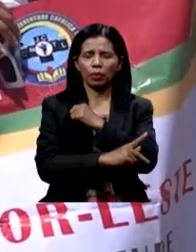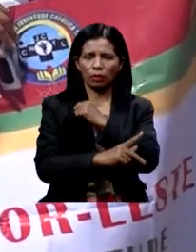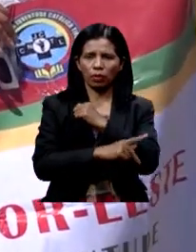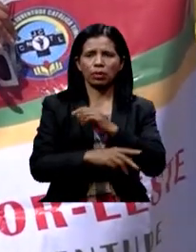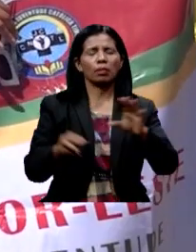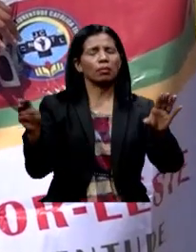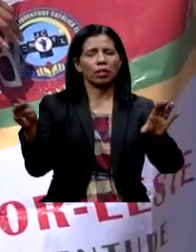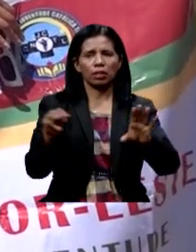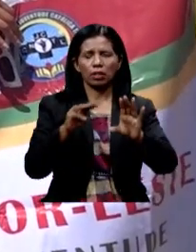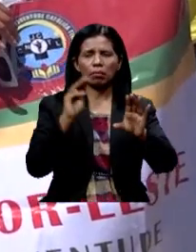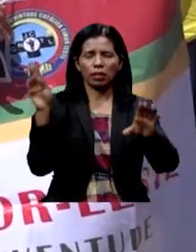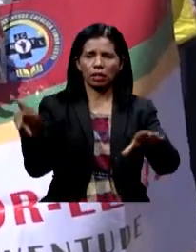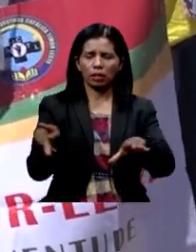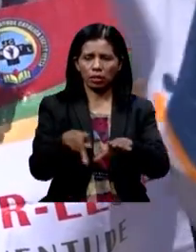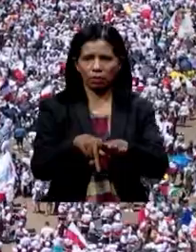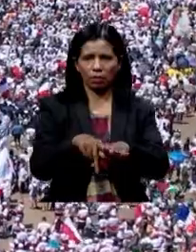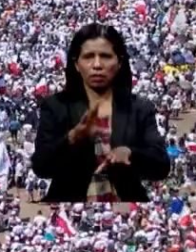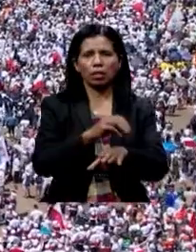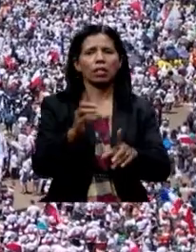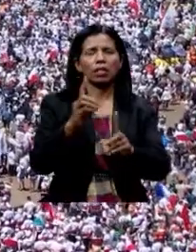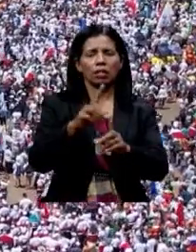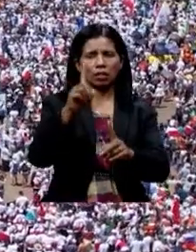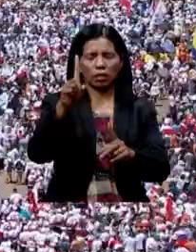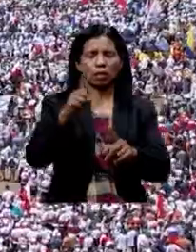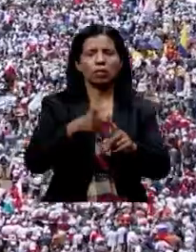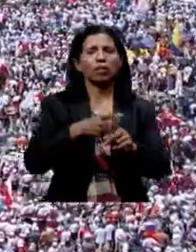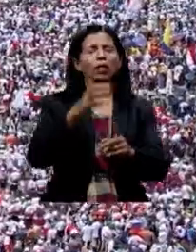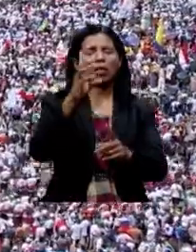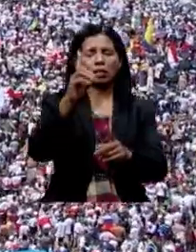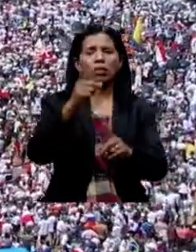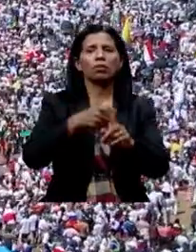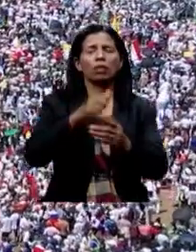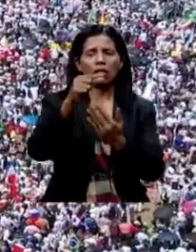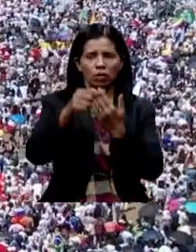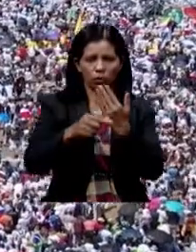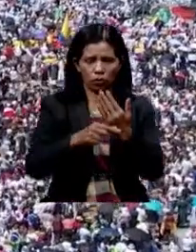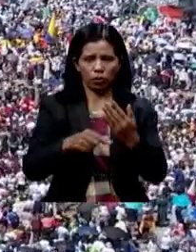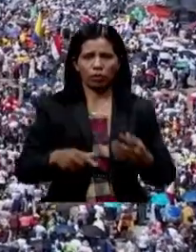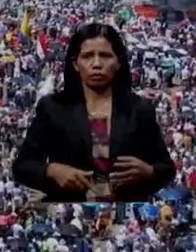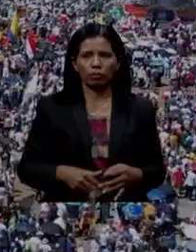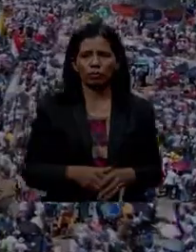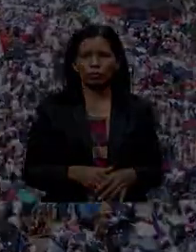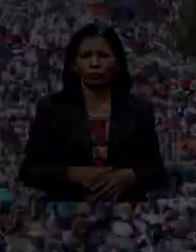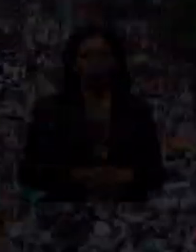Jornada Mundial de Juventude, Hahuhu Siloron Ida, Toloron em Fulan Agosto. Equipa cobertura, ZMN.